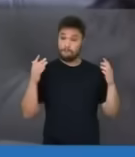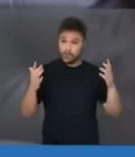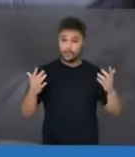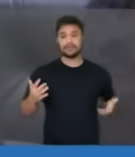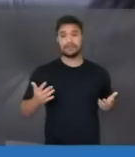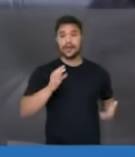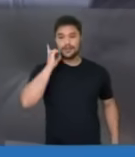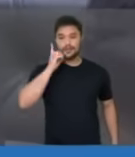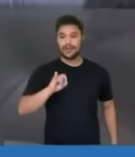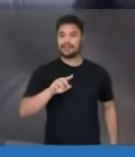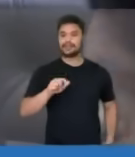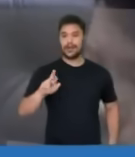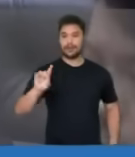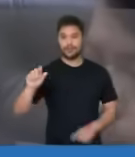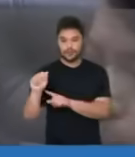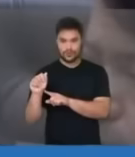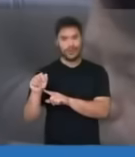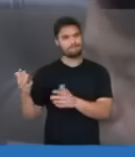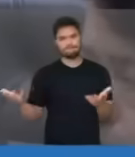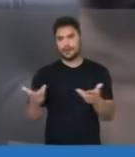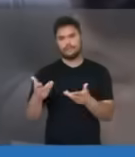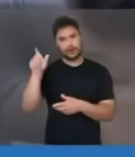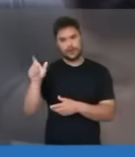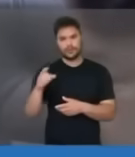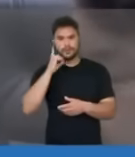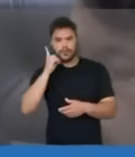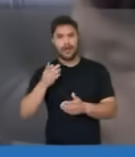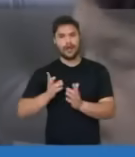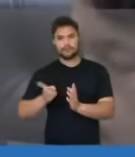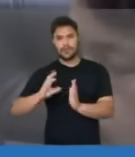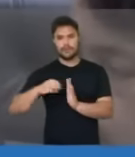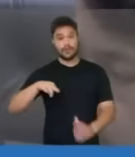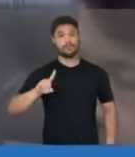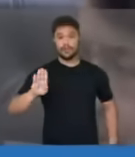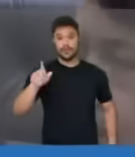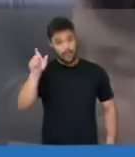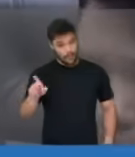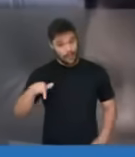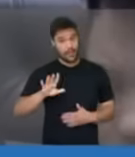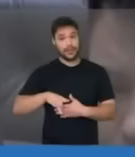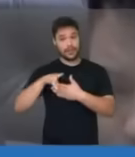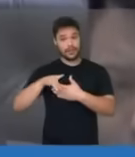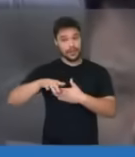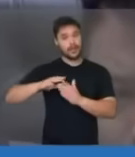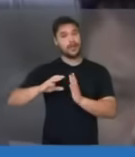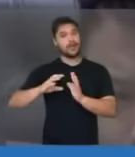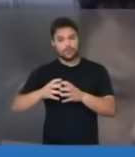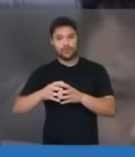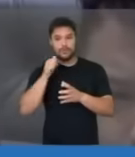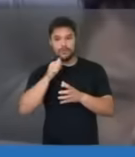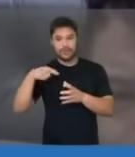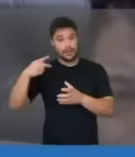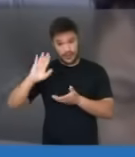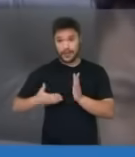deputada Isa Arruda, que é uma grande parlamentar, minha companheira de bancada do MDB, uma das grandes lideranças da bancada feminina aqui na Câmara.